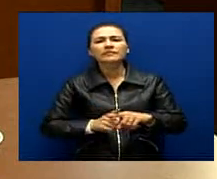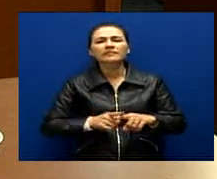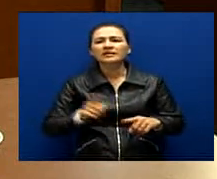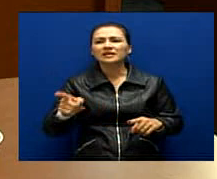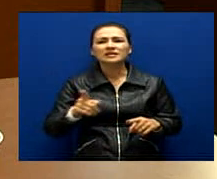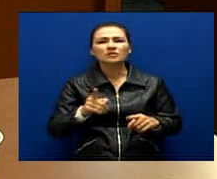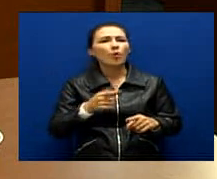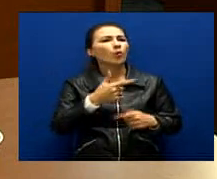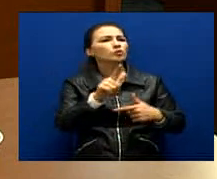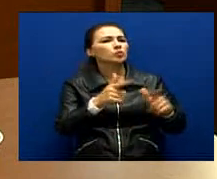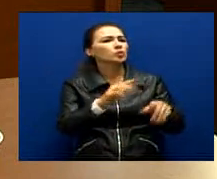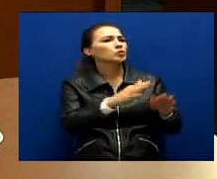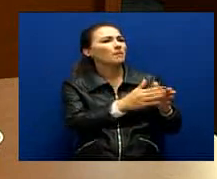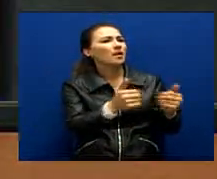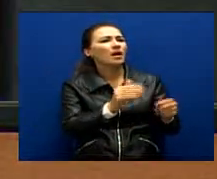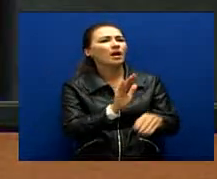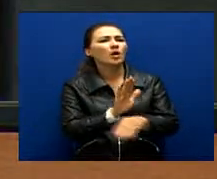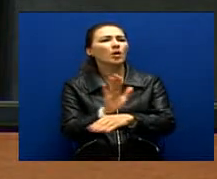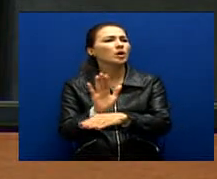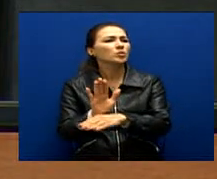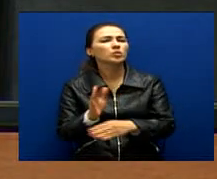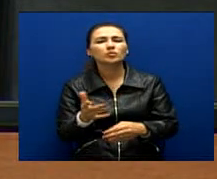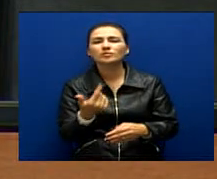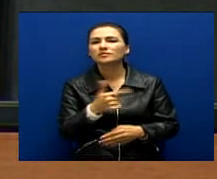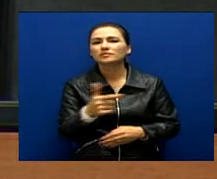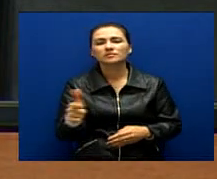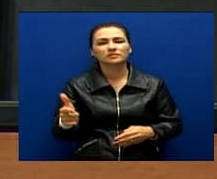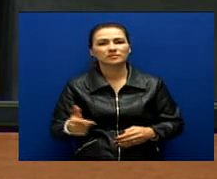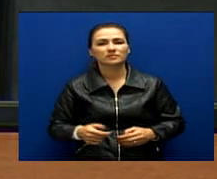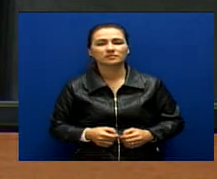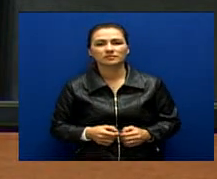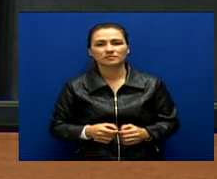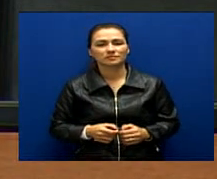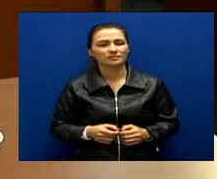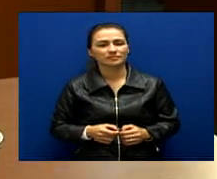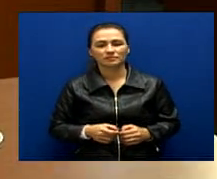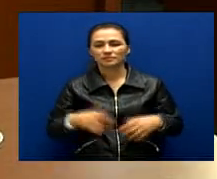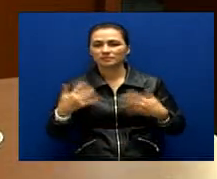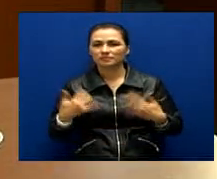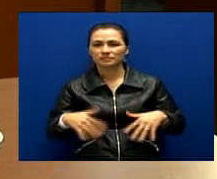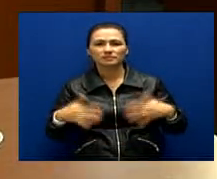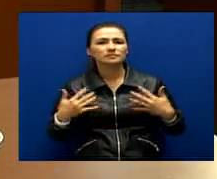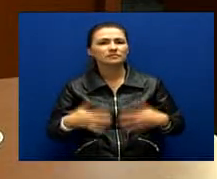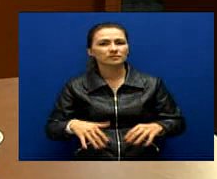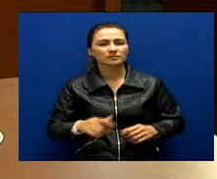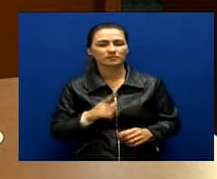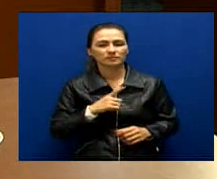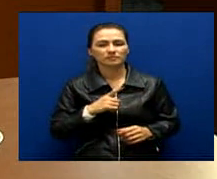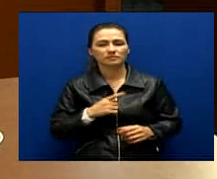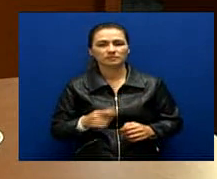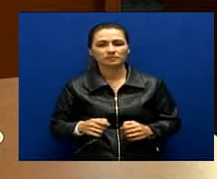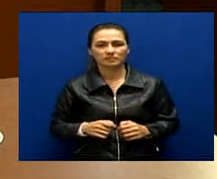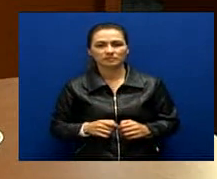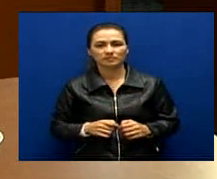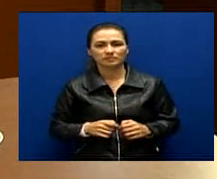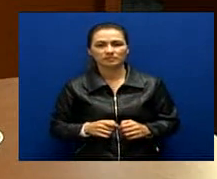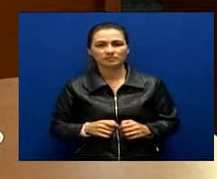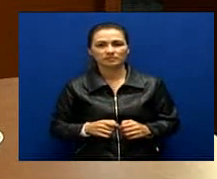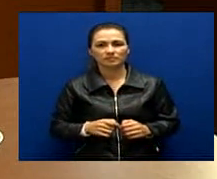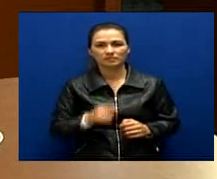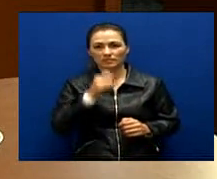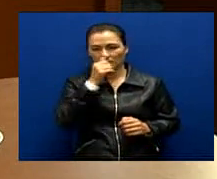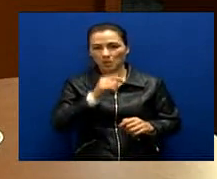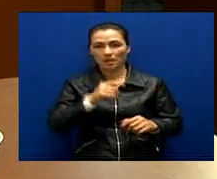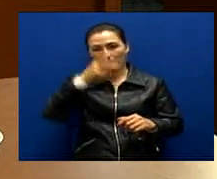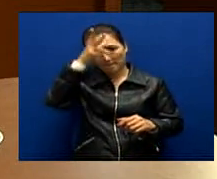porque infelizmente principalmente hoje 11 das pessoas que mais sofre com essa esse peso que o município com essa falta